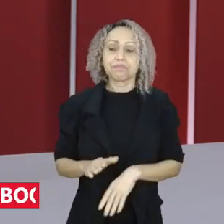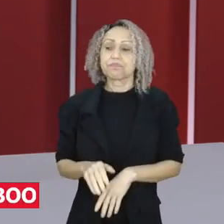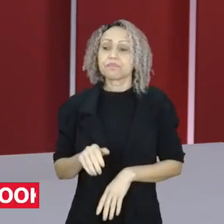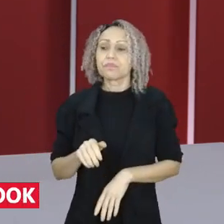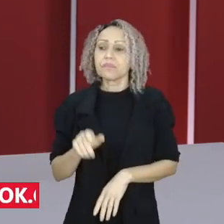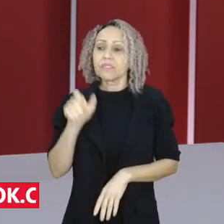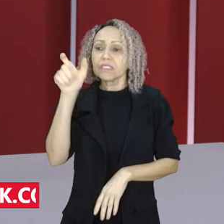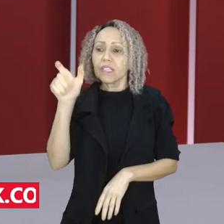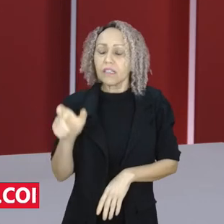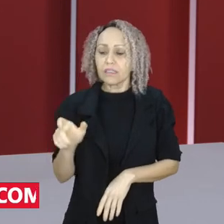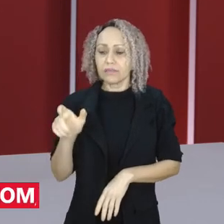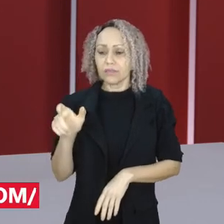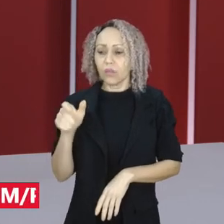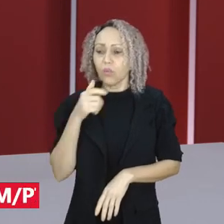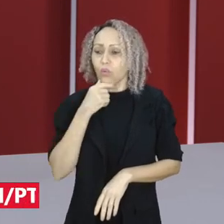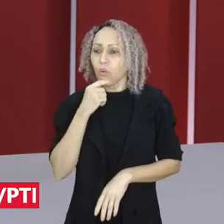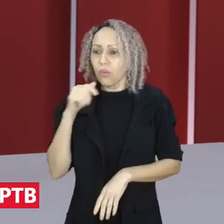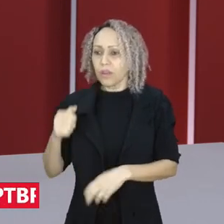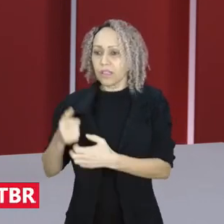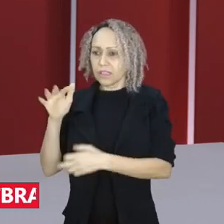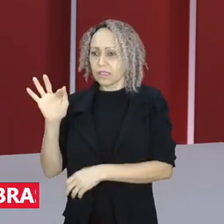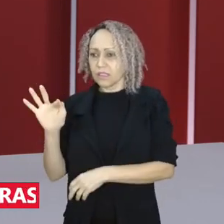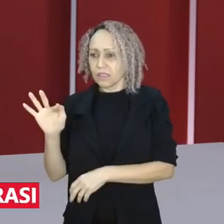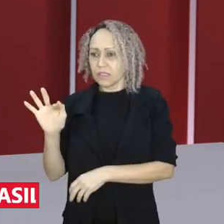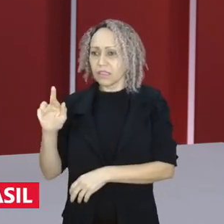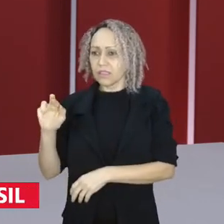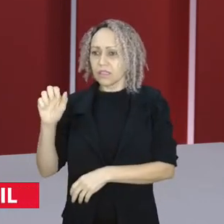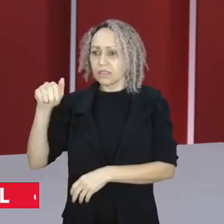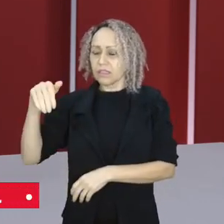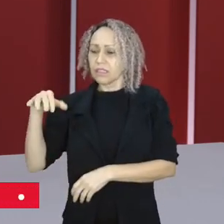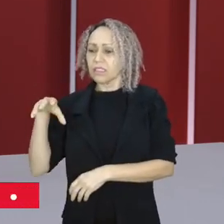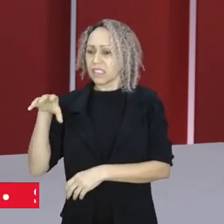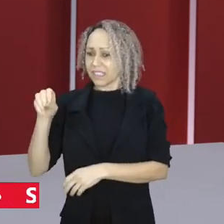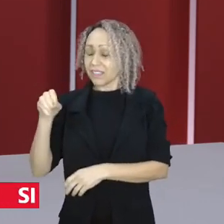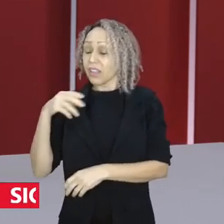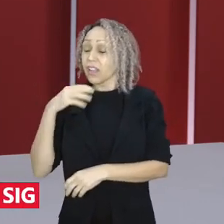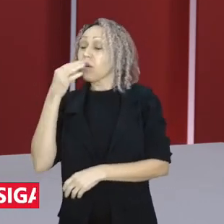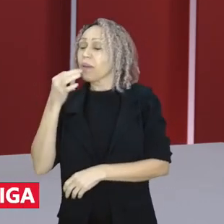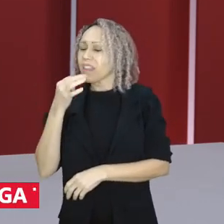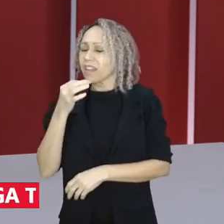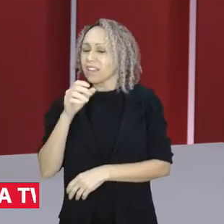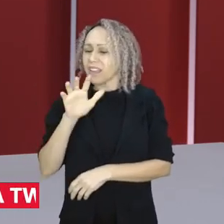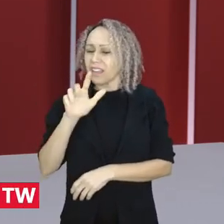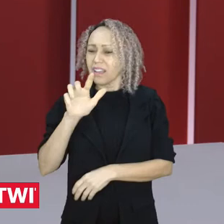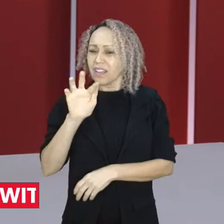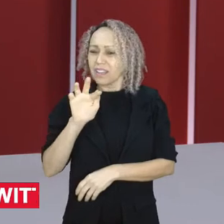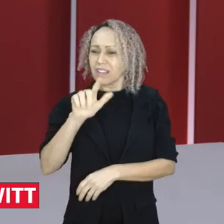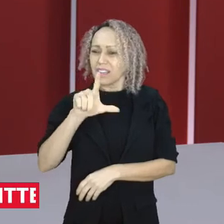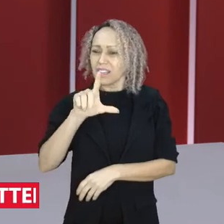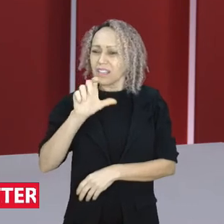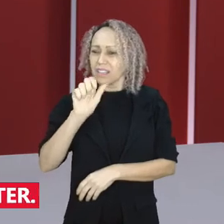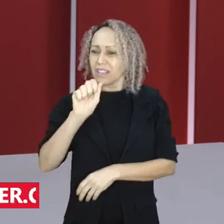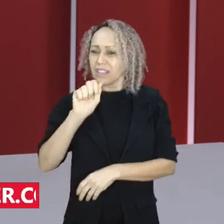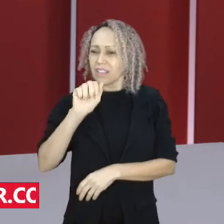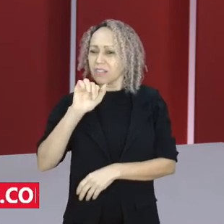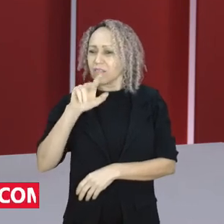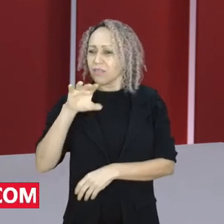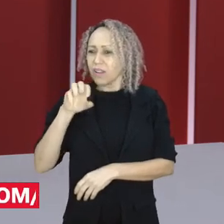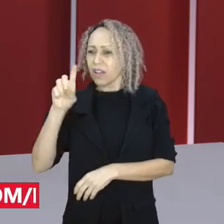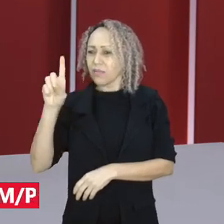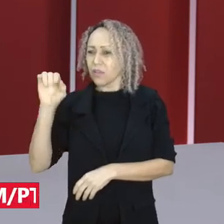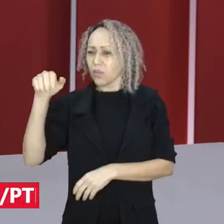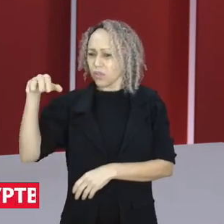dia para você Alberto kyrone aqui comentando Flávio Dino Ministro da Justiça João Ricardo Rock também